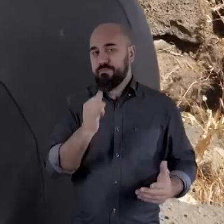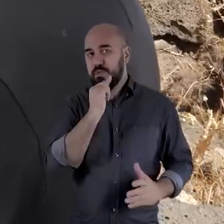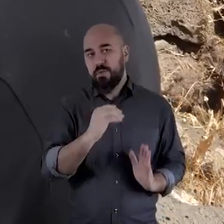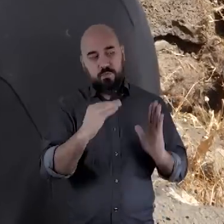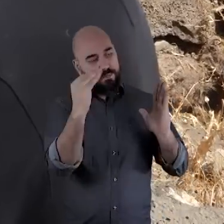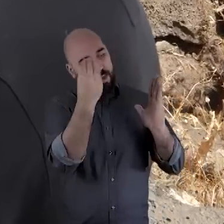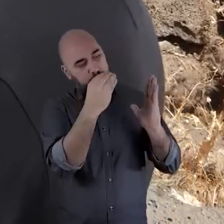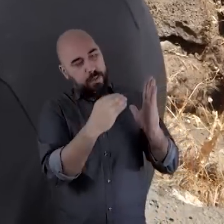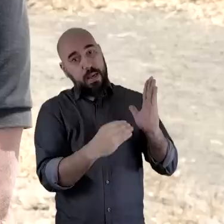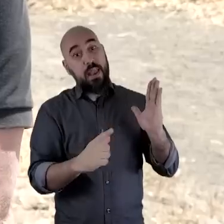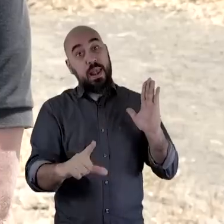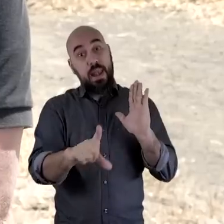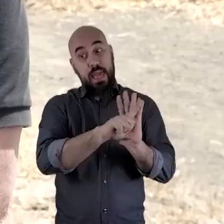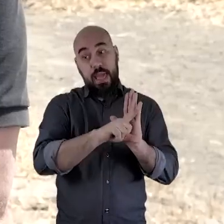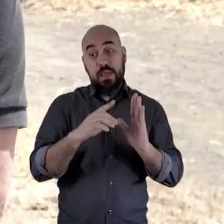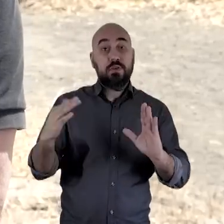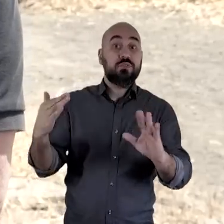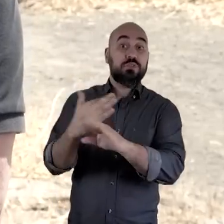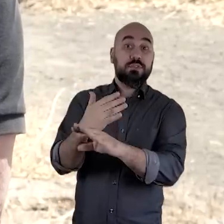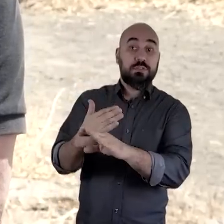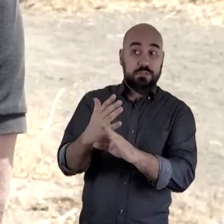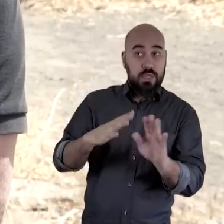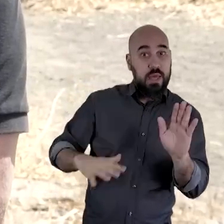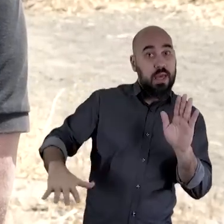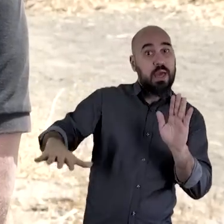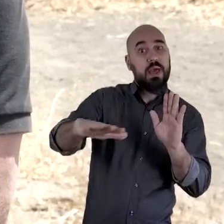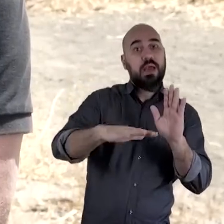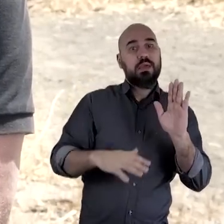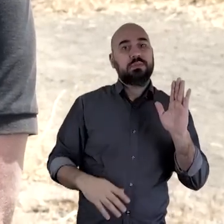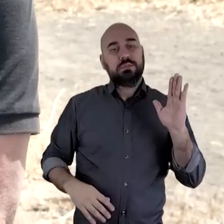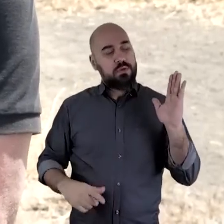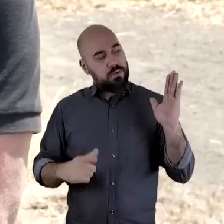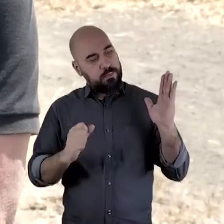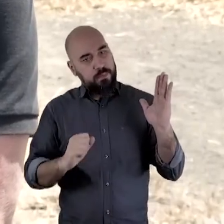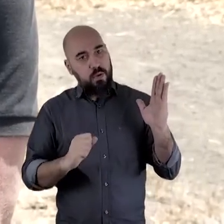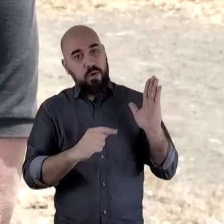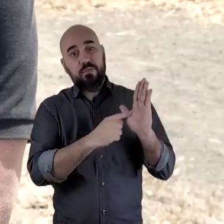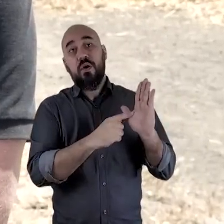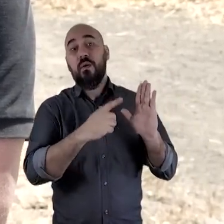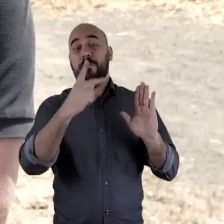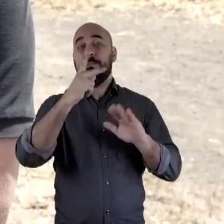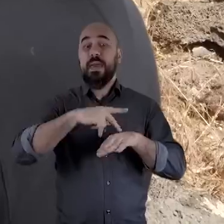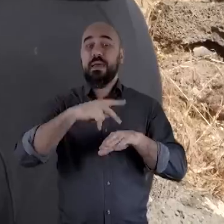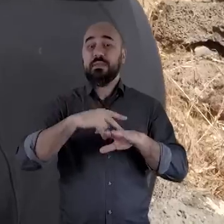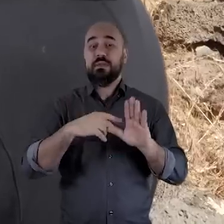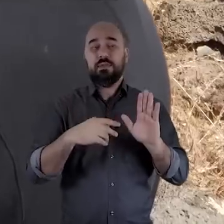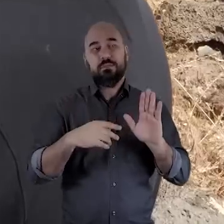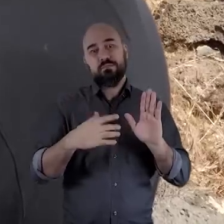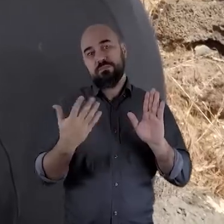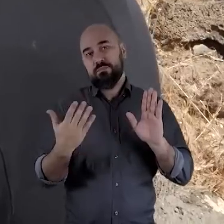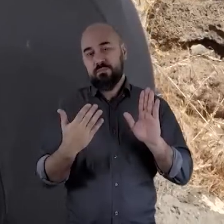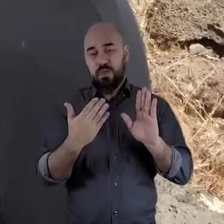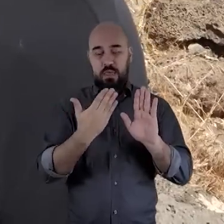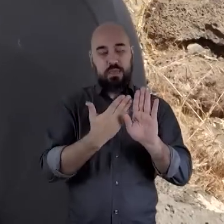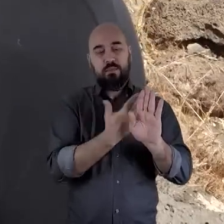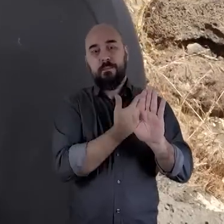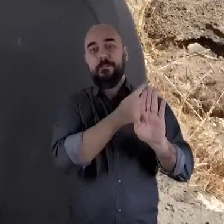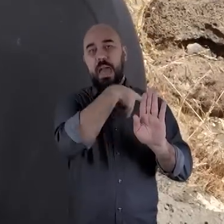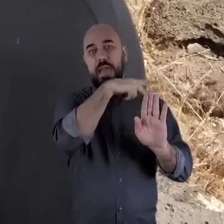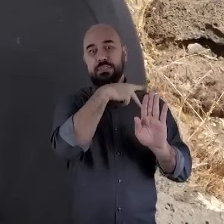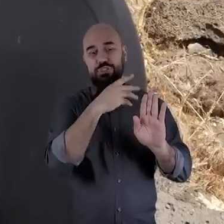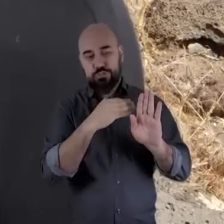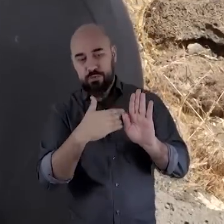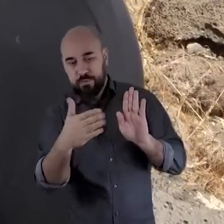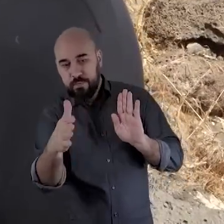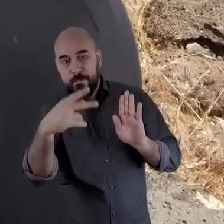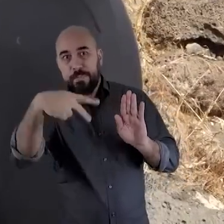de um reino, você tem várias leis de um reino que são colocadas ali, pode ser uma pedra de fronteira, ou pode ser a comemoração